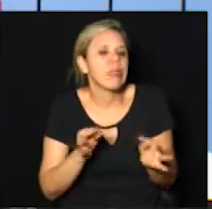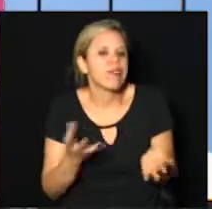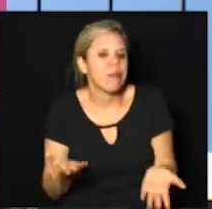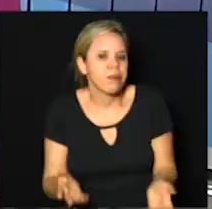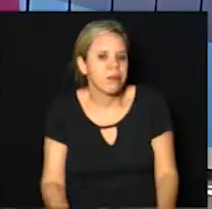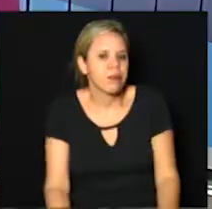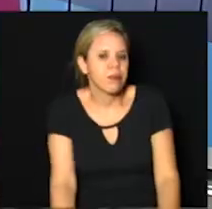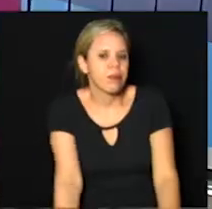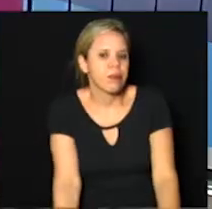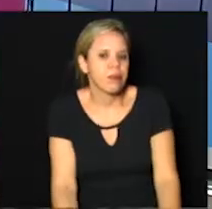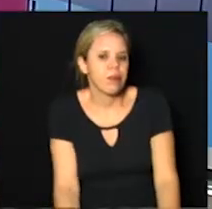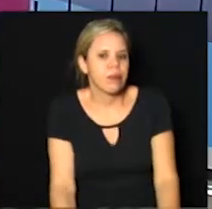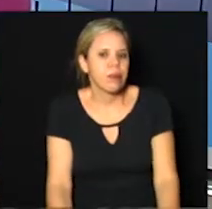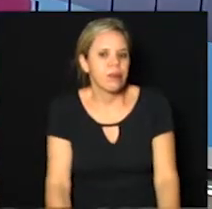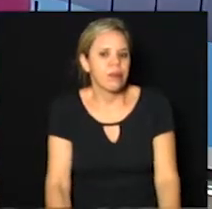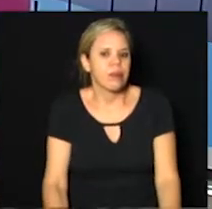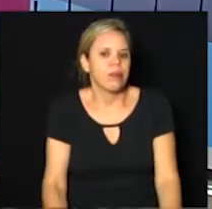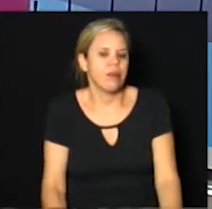tratamento?